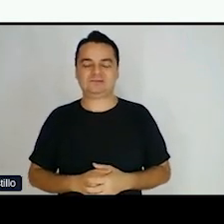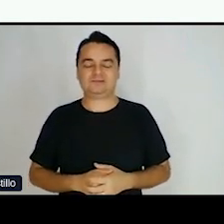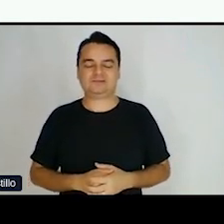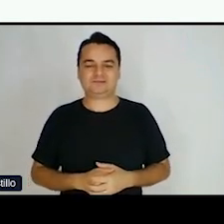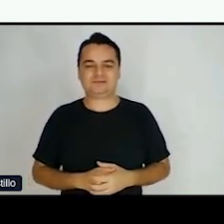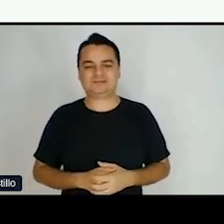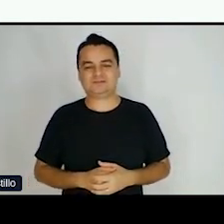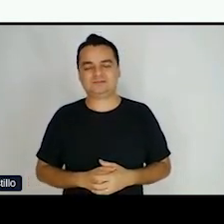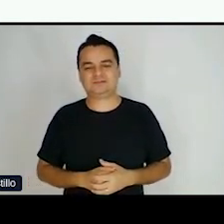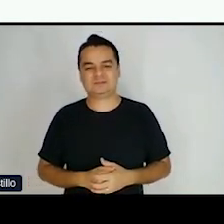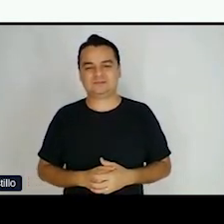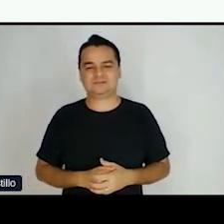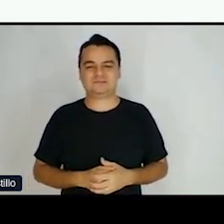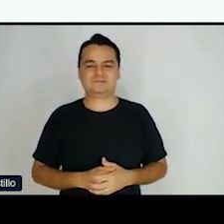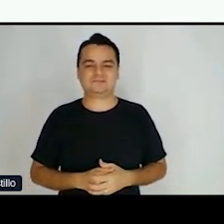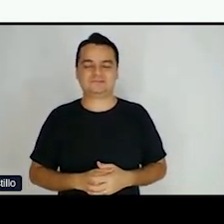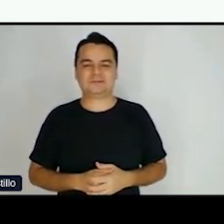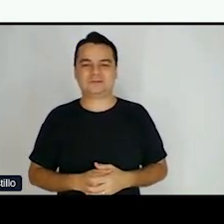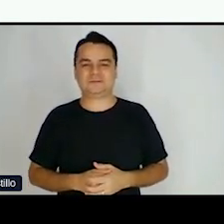Esse ponto...